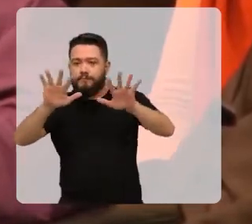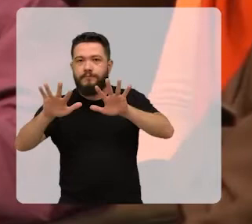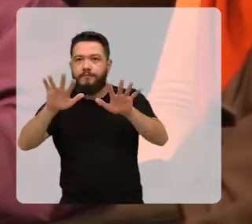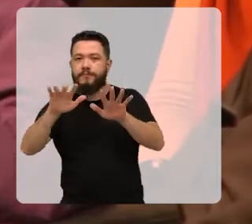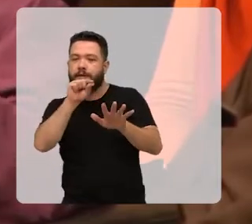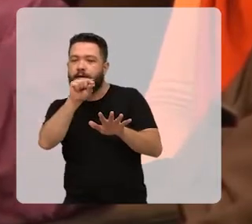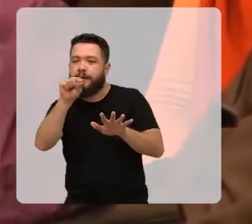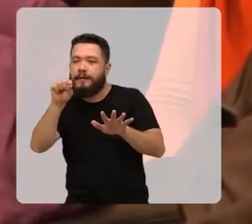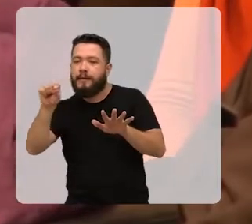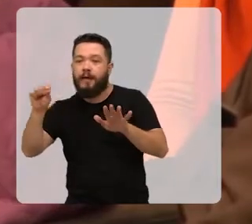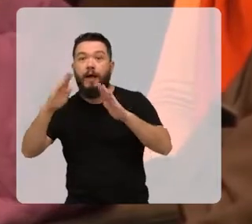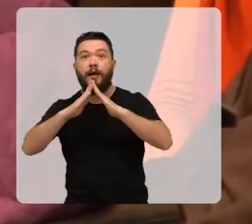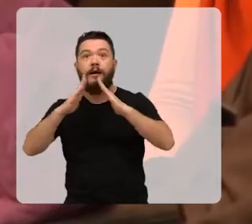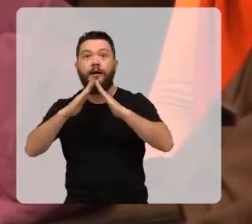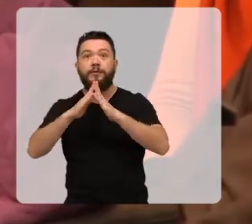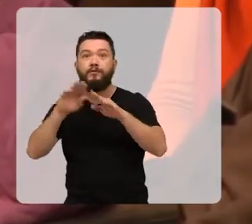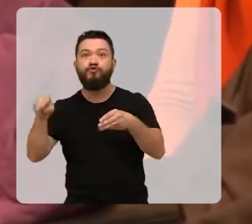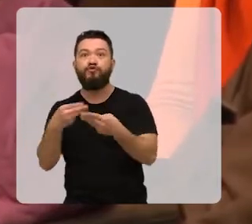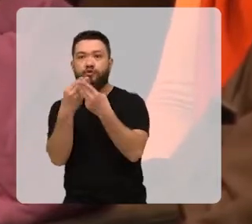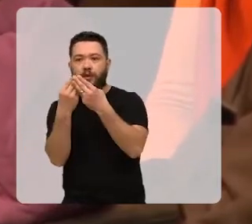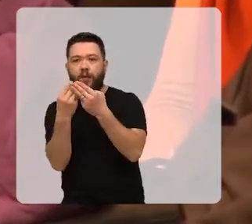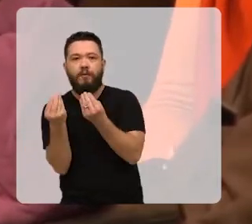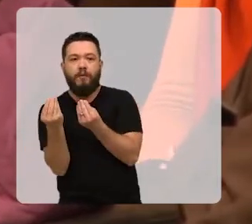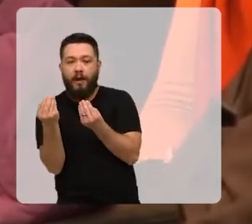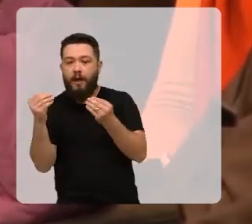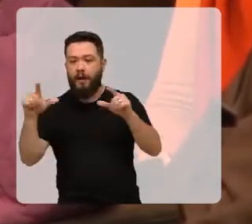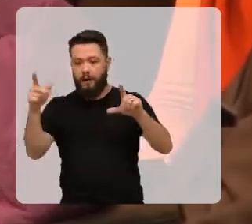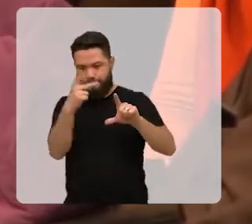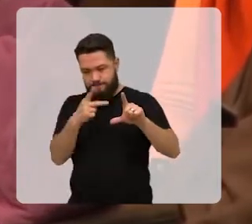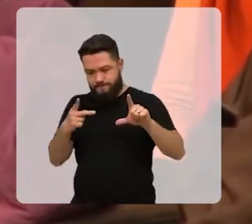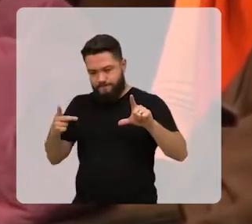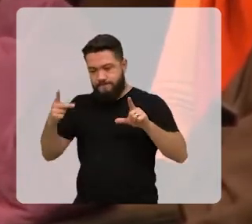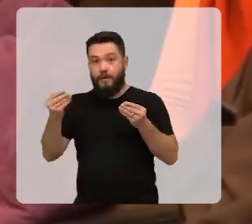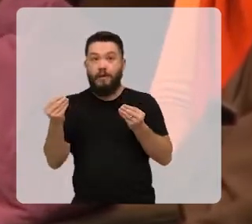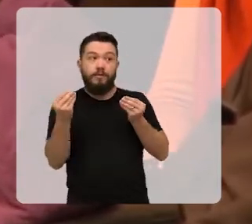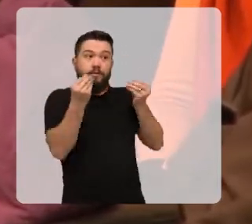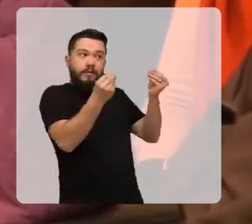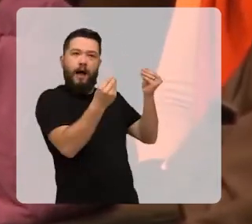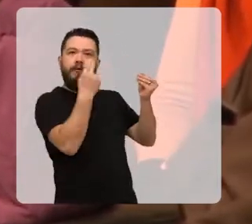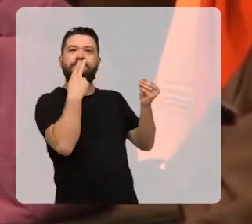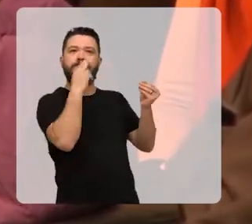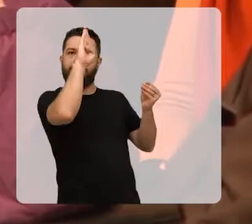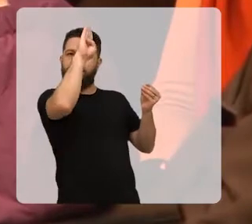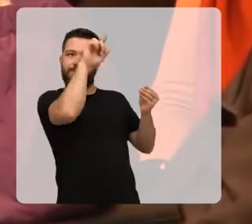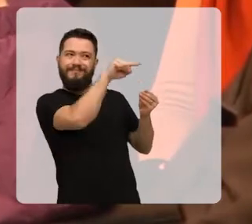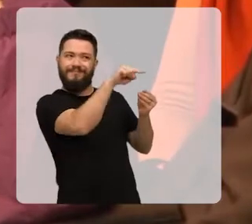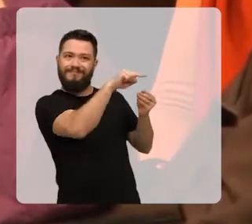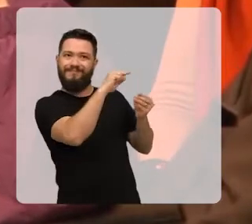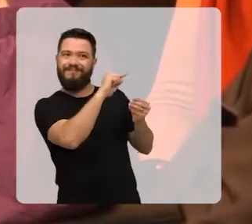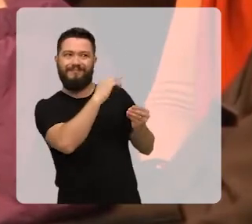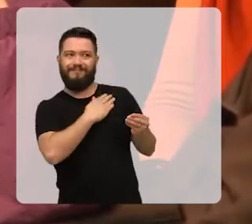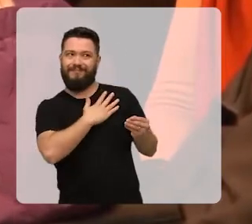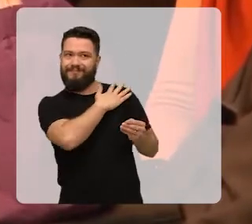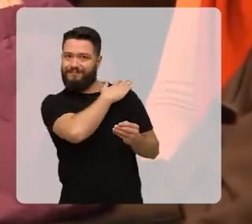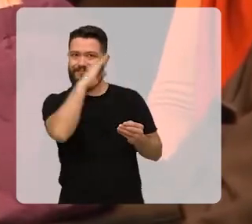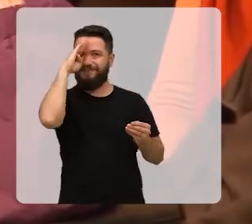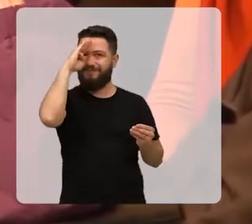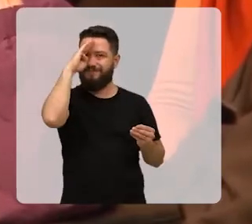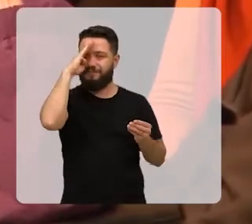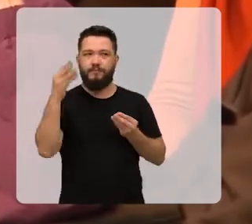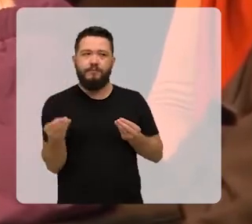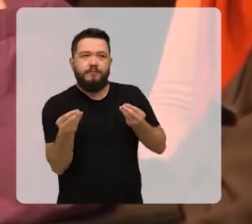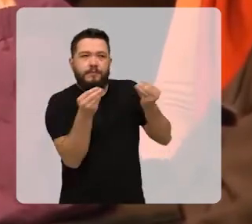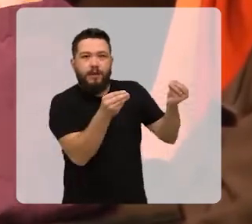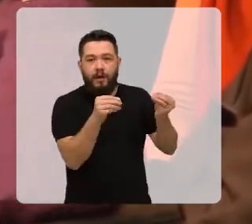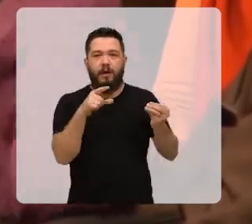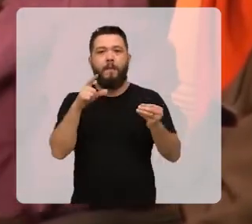residia a maioria dos judeus em Amsterdão. Para vocês verem que tinha uma certa cooperação. cada